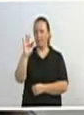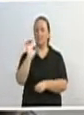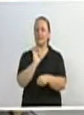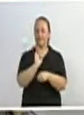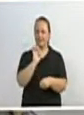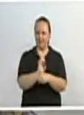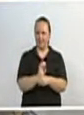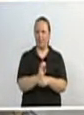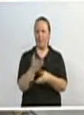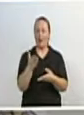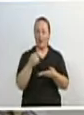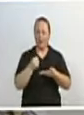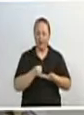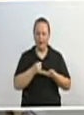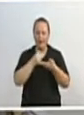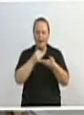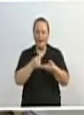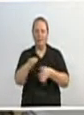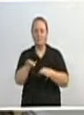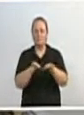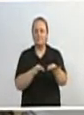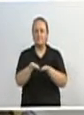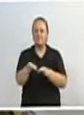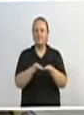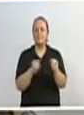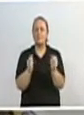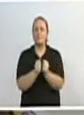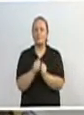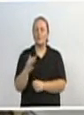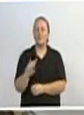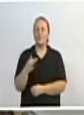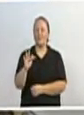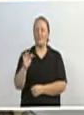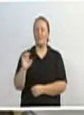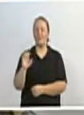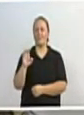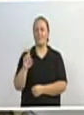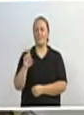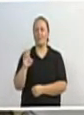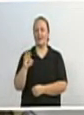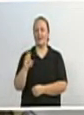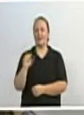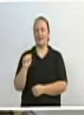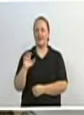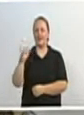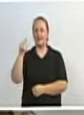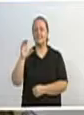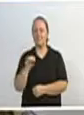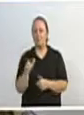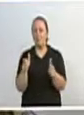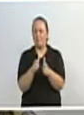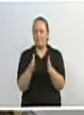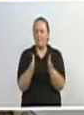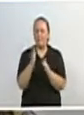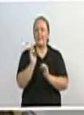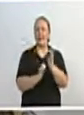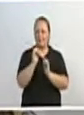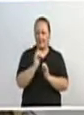também ajudamos a elaborar através da Federação das Microempresas, a FAMPESC, e que, através da FAMPESC e